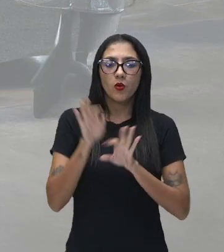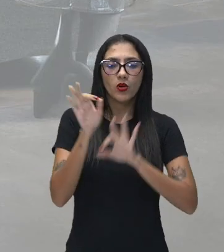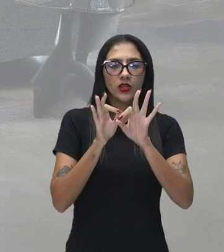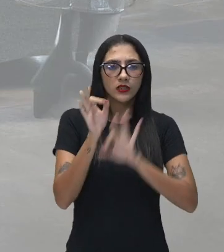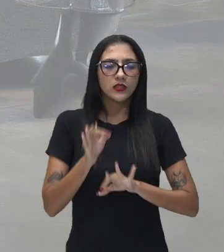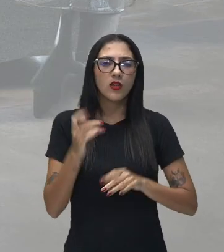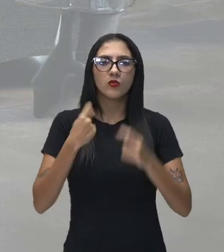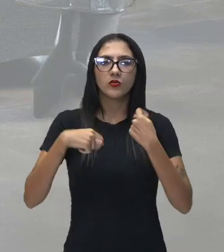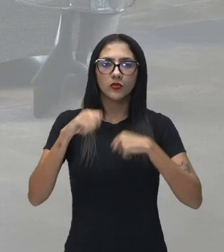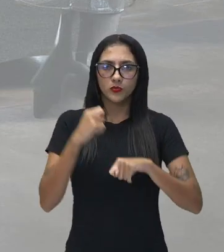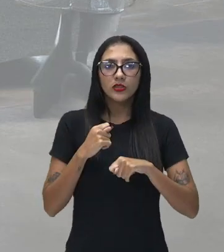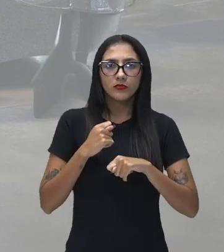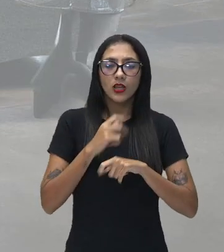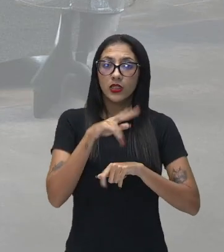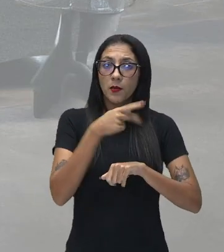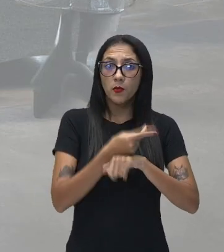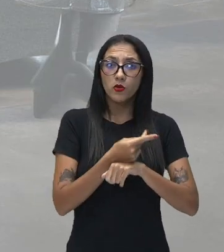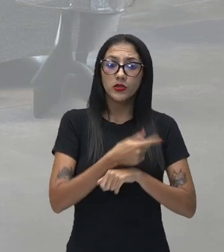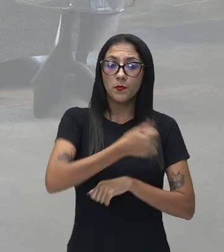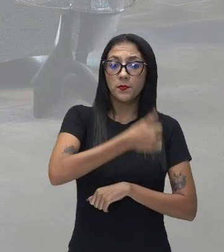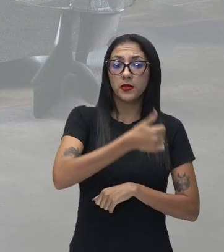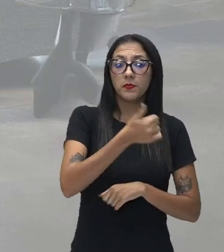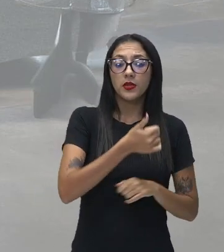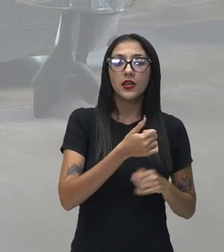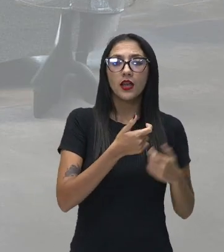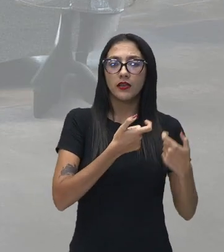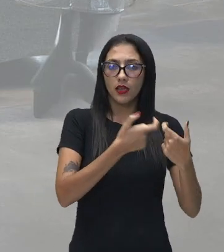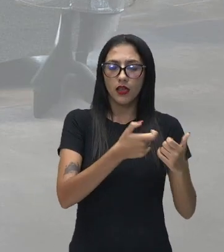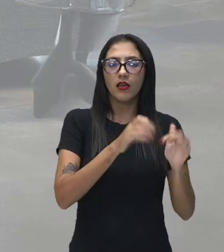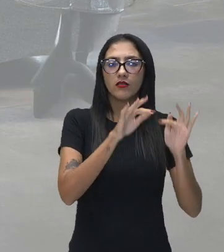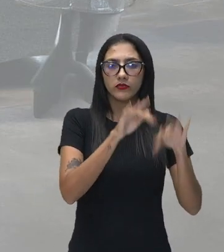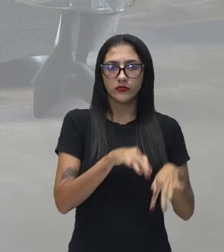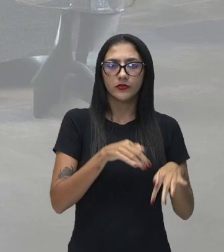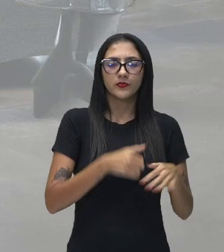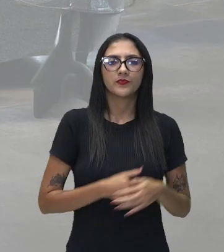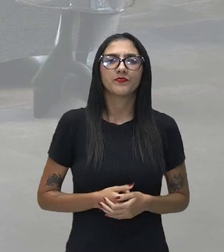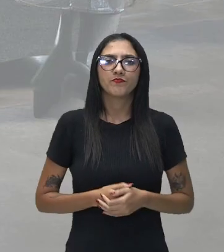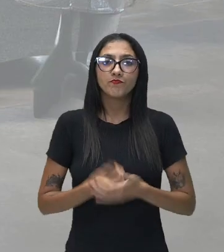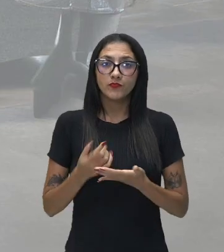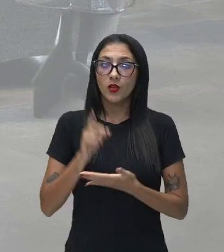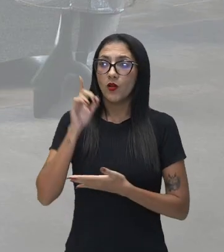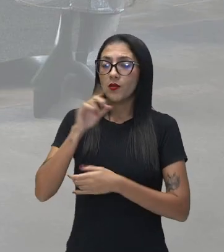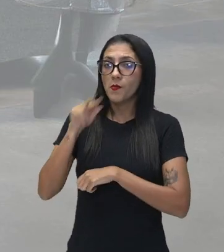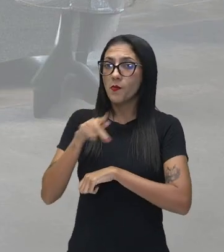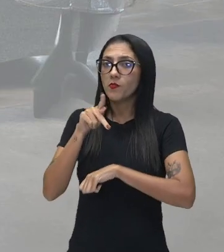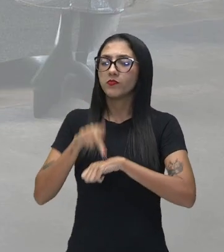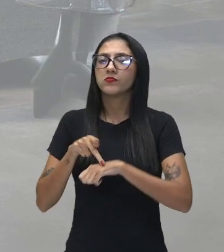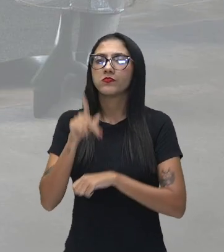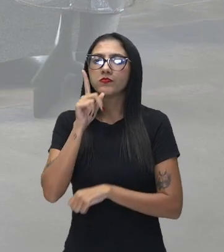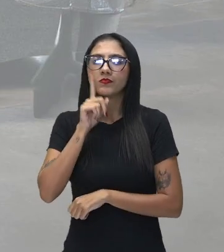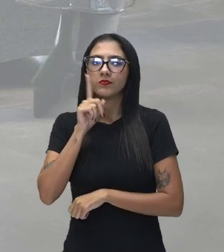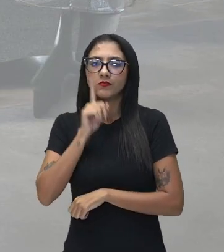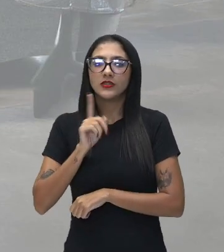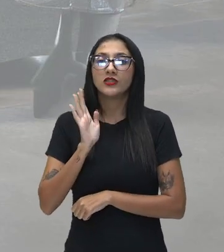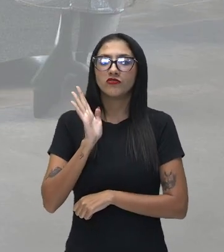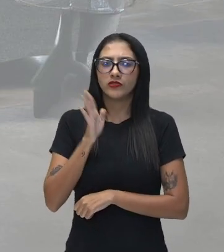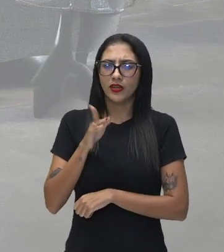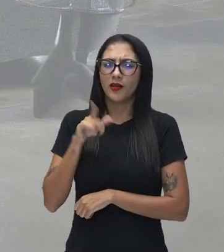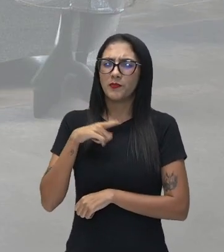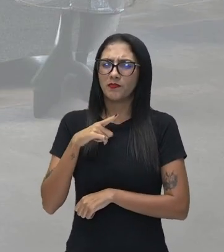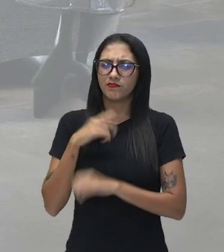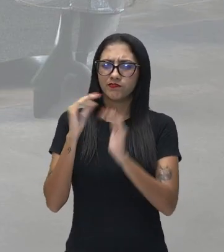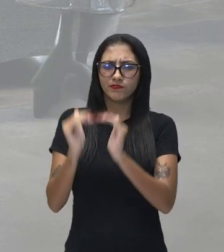também, após o final da Primeira Guerra Mundial. Ou seja, nesse momento, os Estados Unidos, que antes da Primeira Guerra já era um